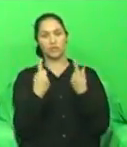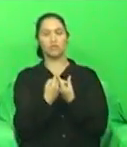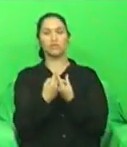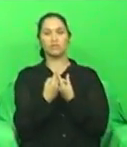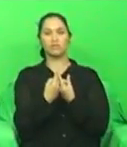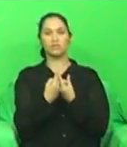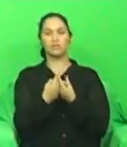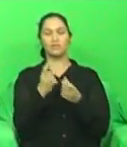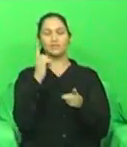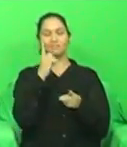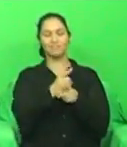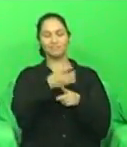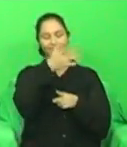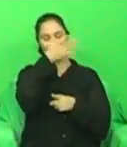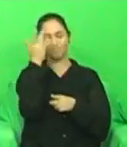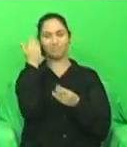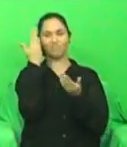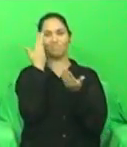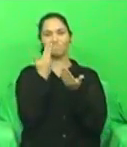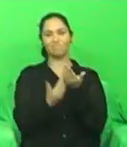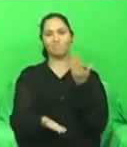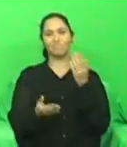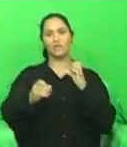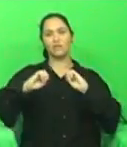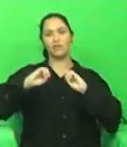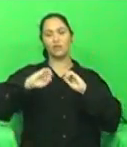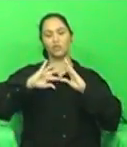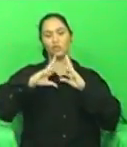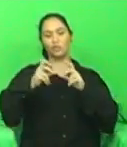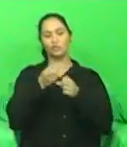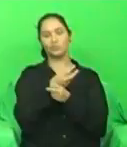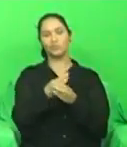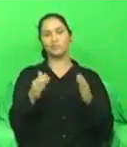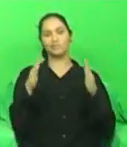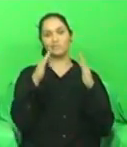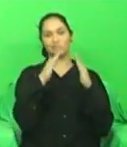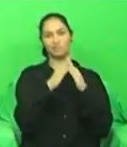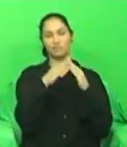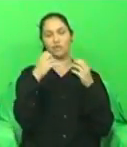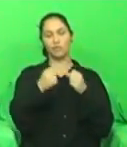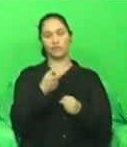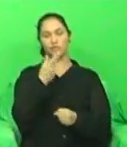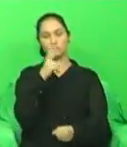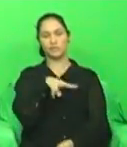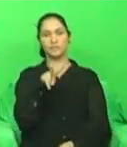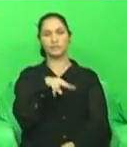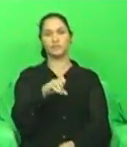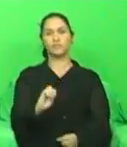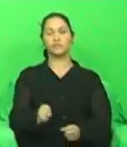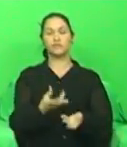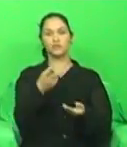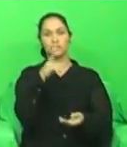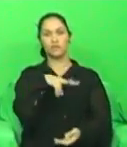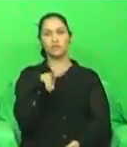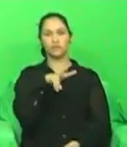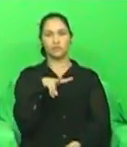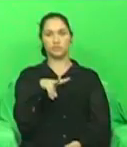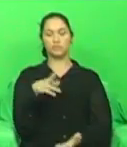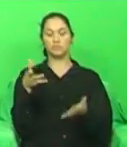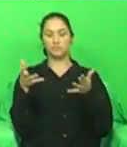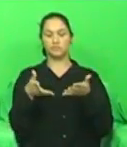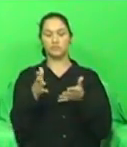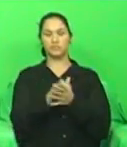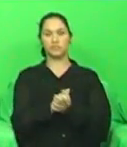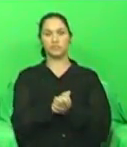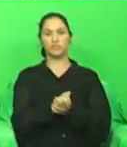móveis e nos seus pertences para sánchez seu aparte o vereador o vereador aproveitando a oportunidade porque agora para